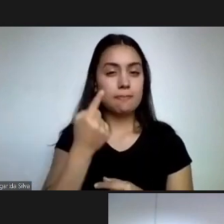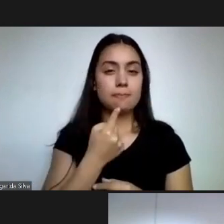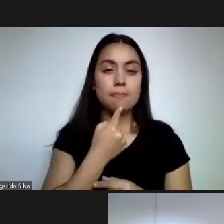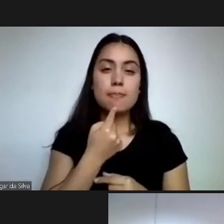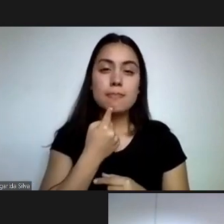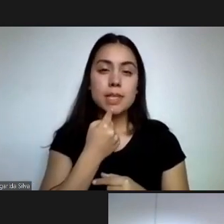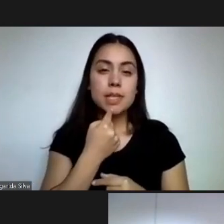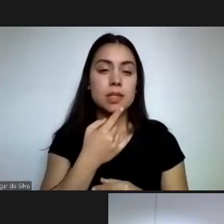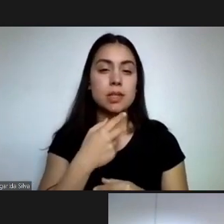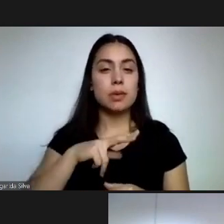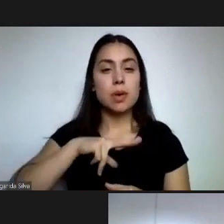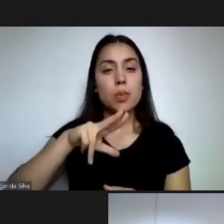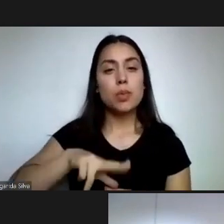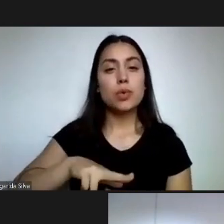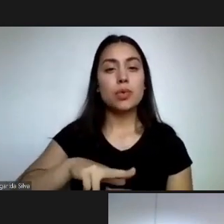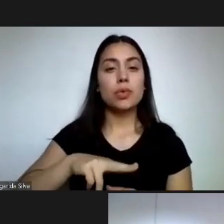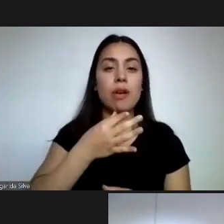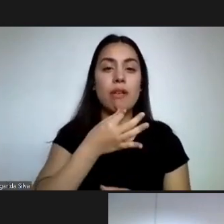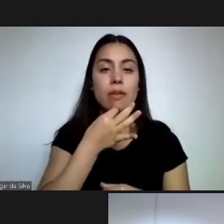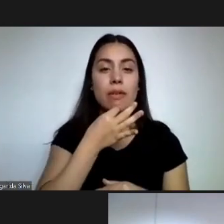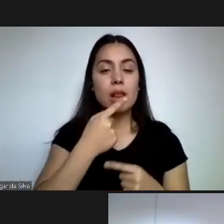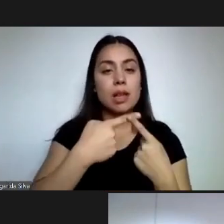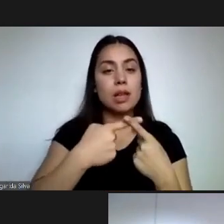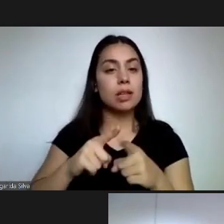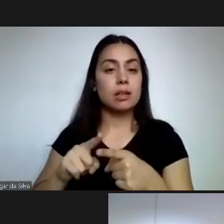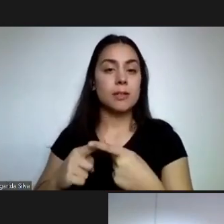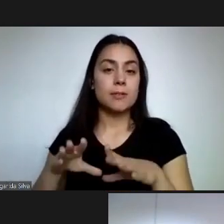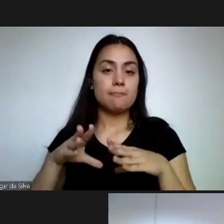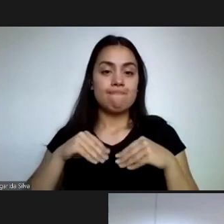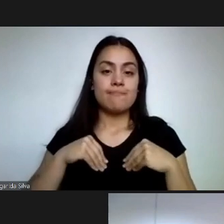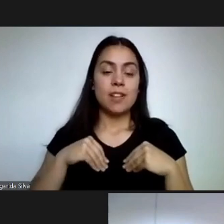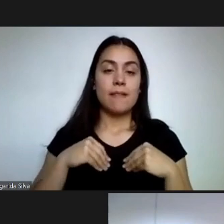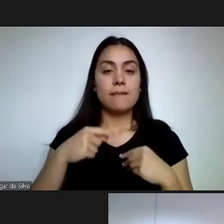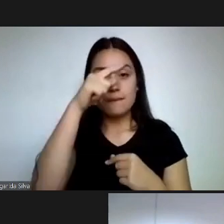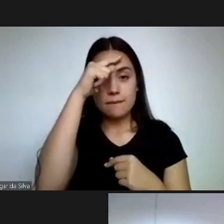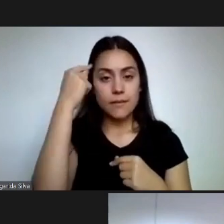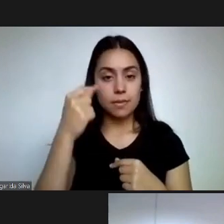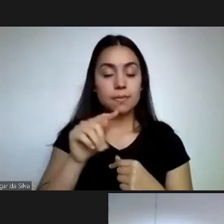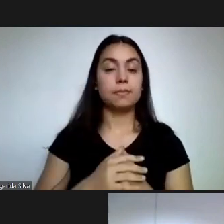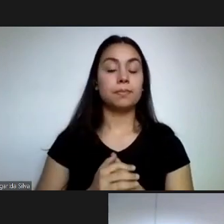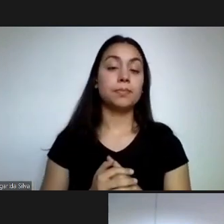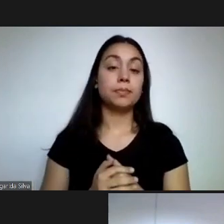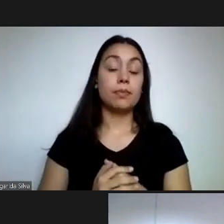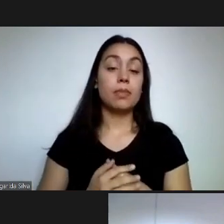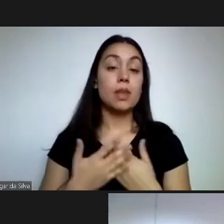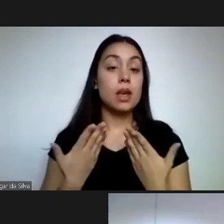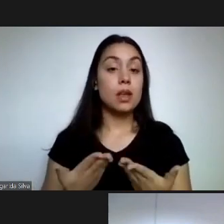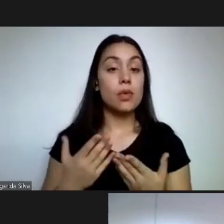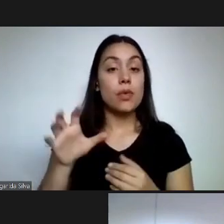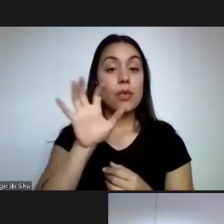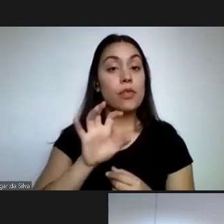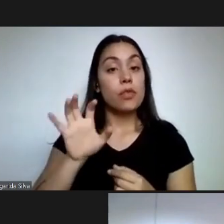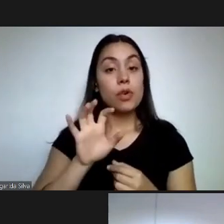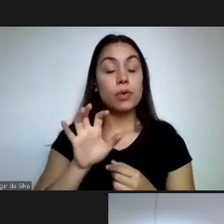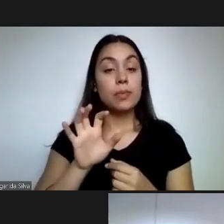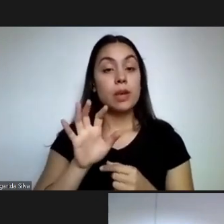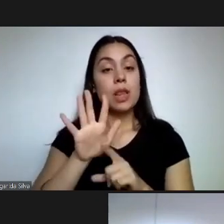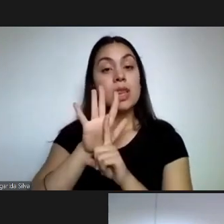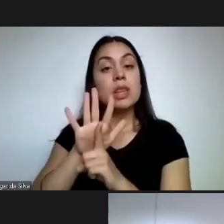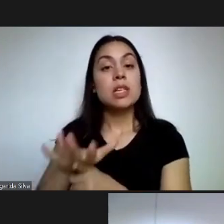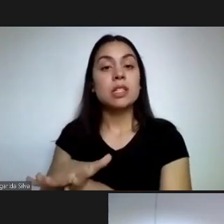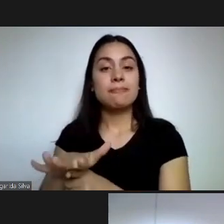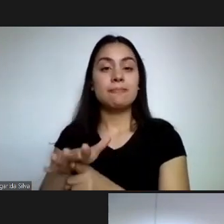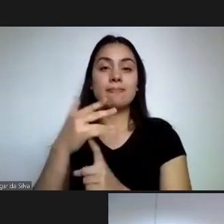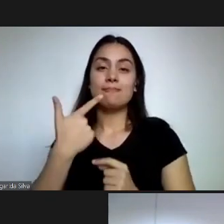as variedades dos países de língua oficial portuguesa do continente africano. E a forma como as tratamos muitas